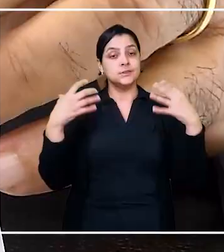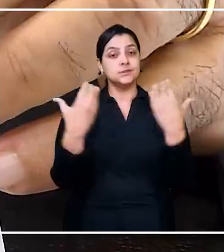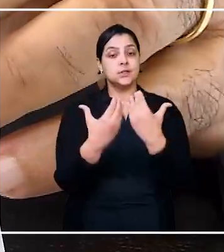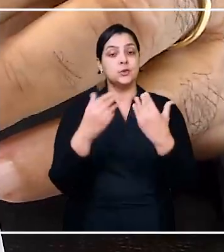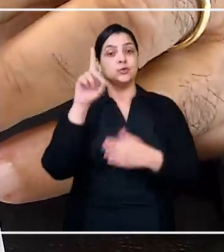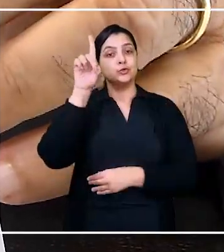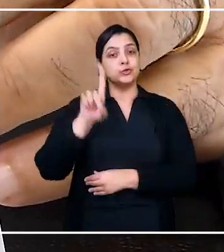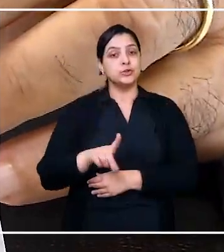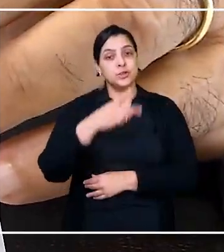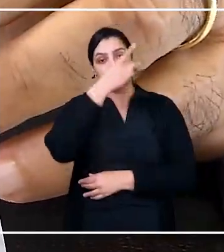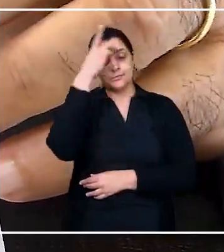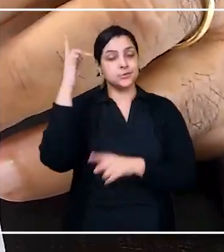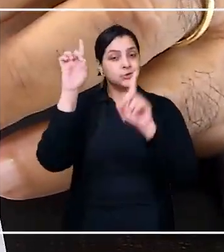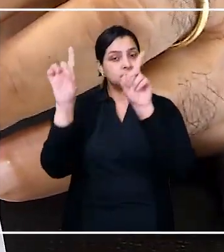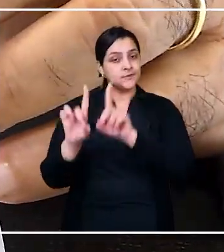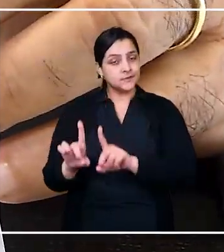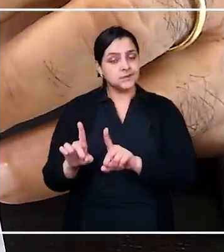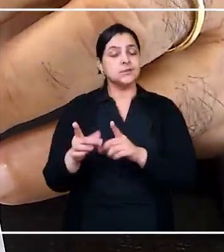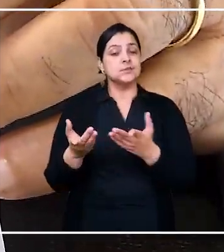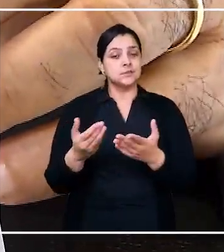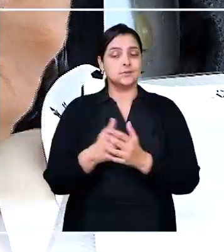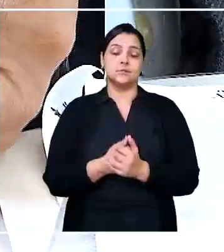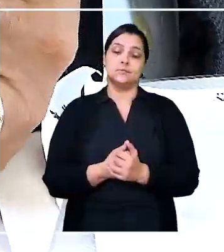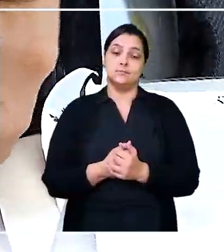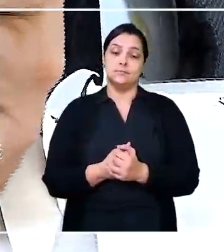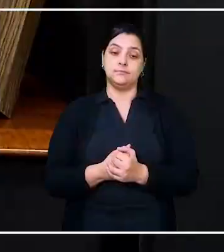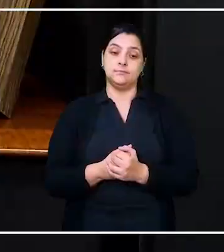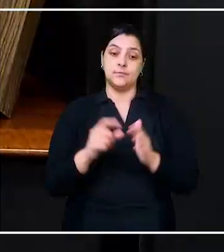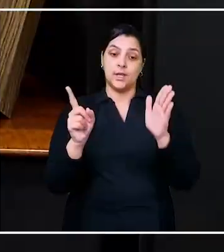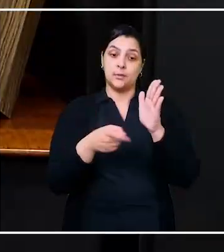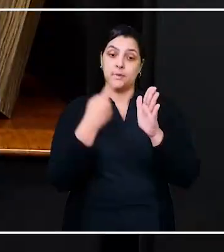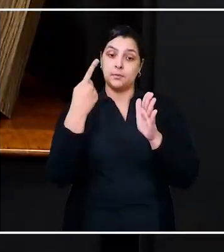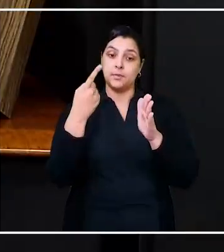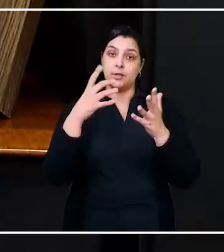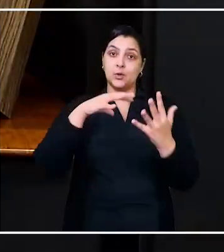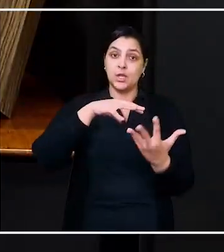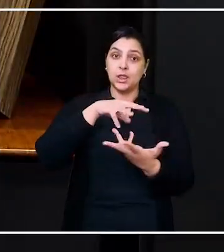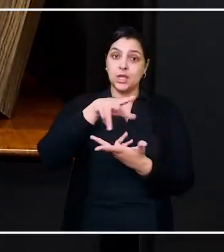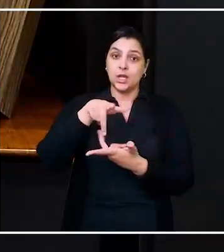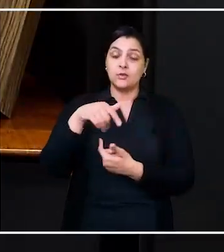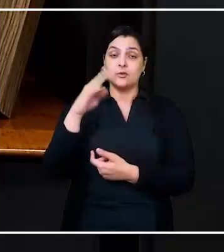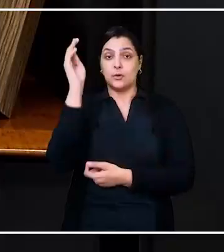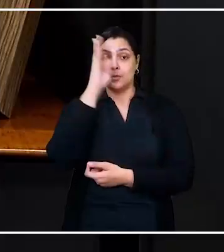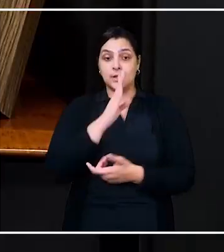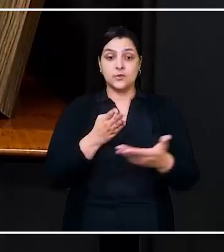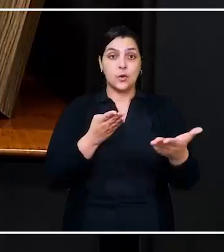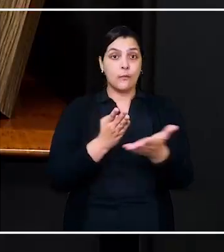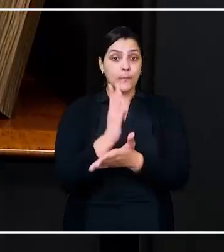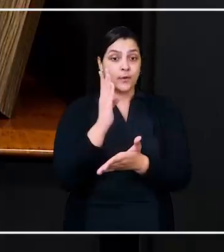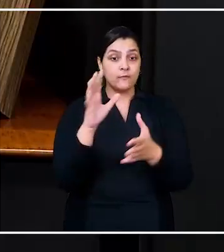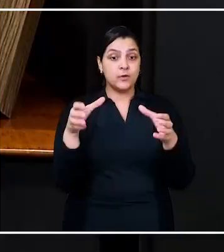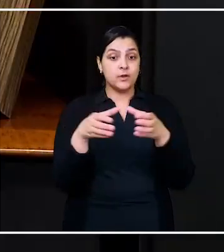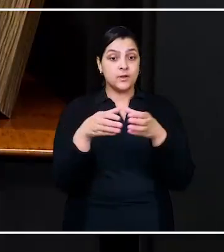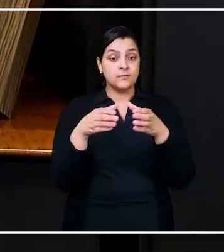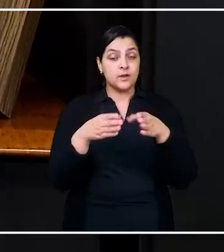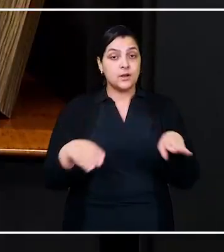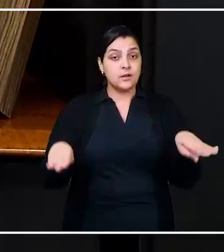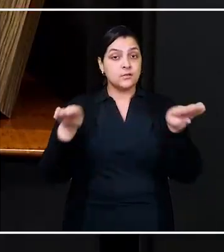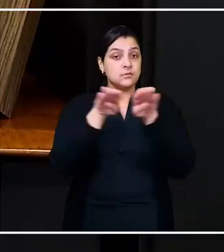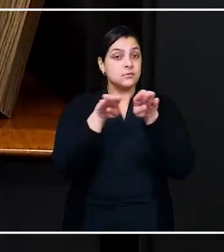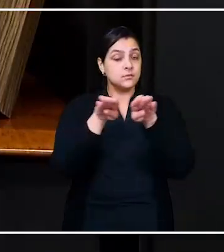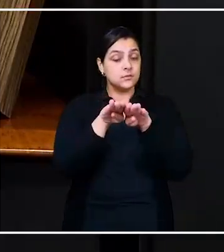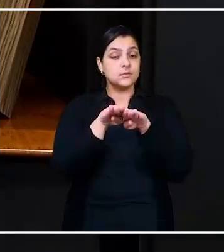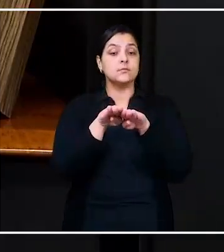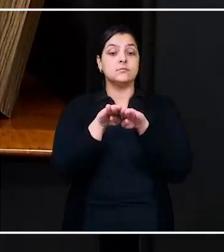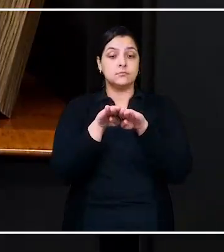internacional sobre os direitos das pessoas com deficiência é o primeiro tratado internacional que o Brasil provou com a